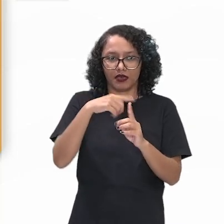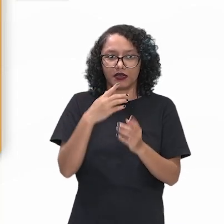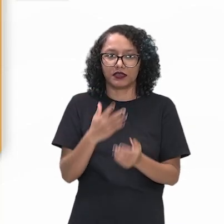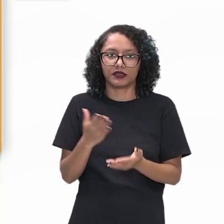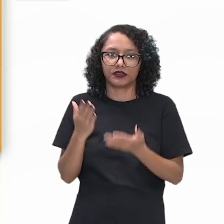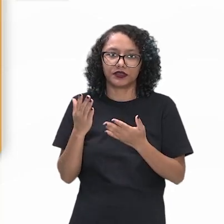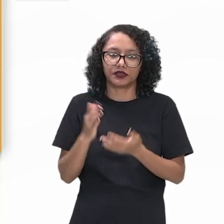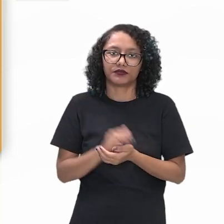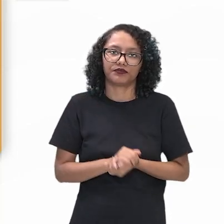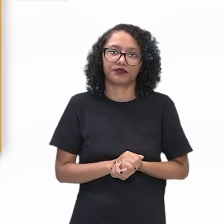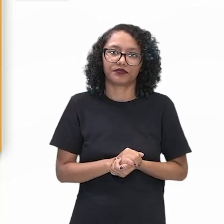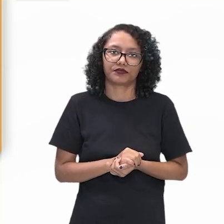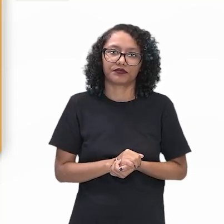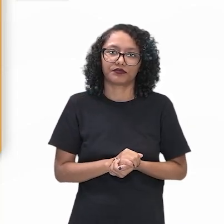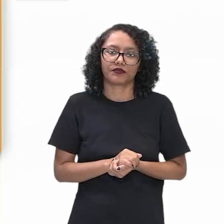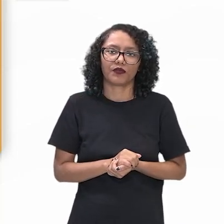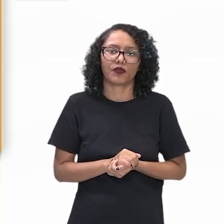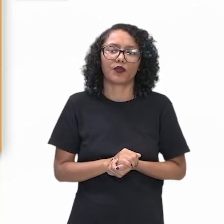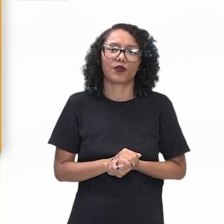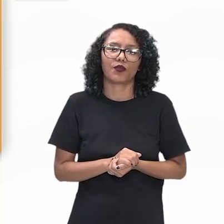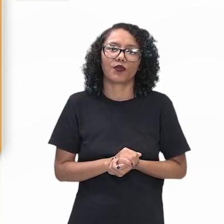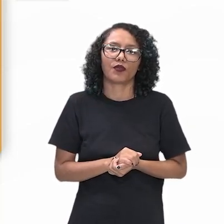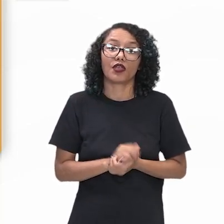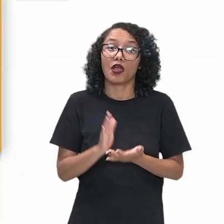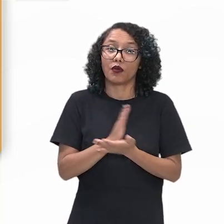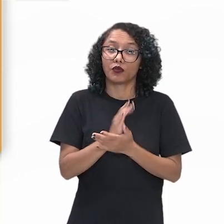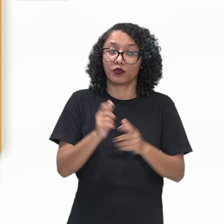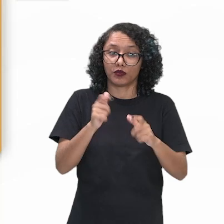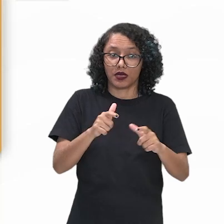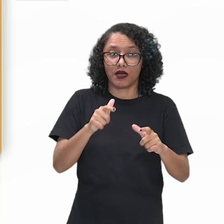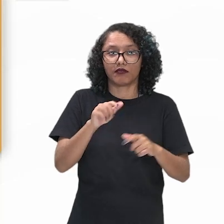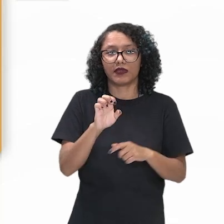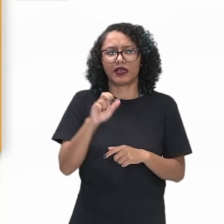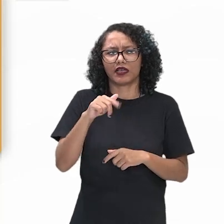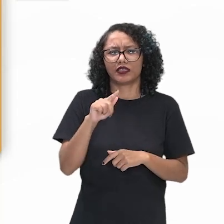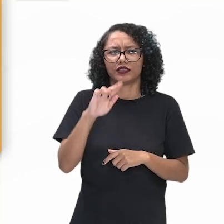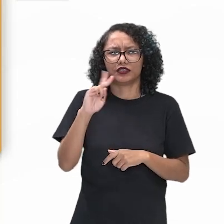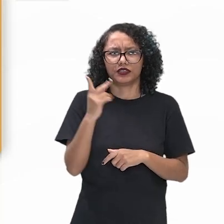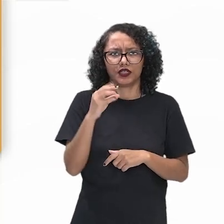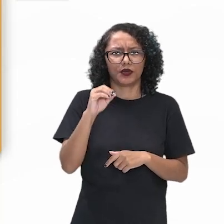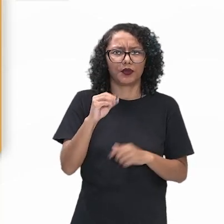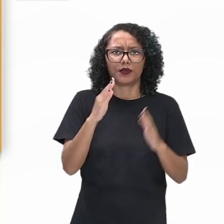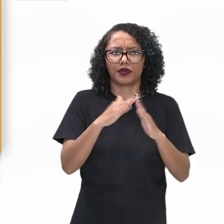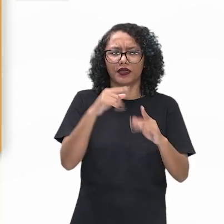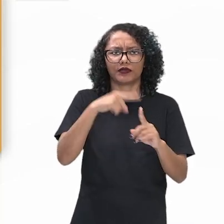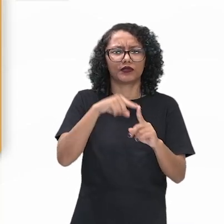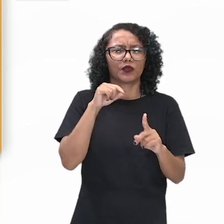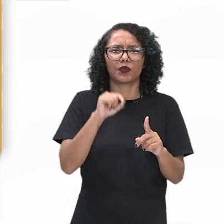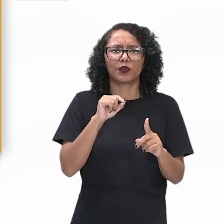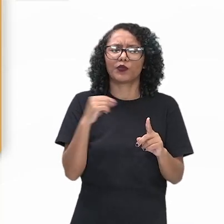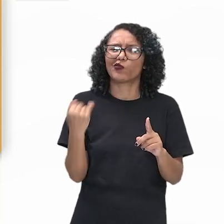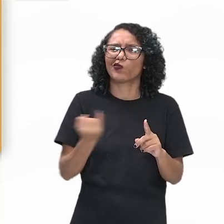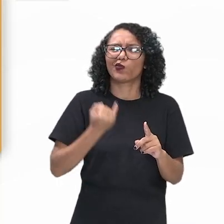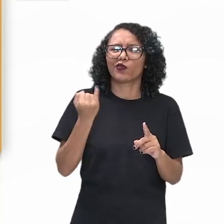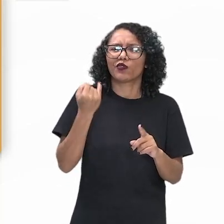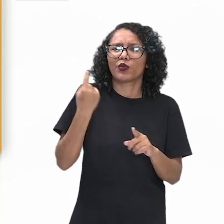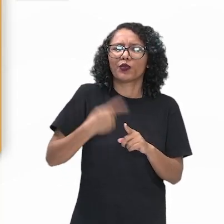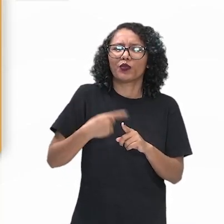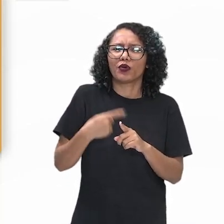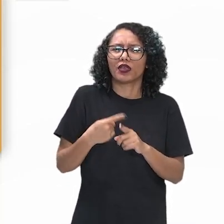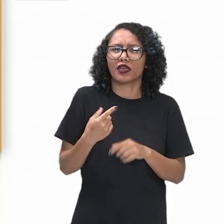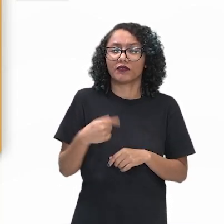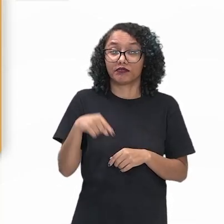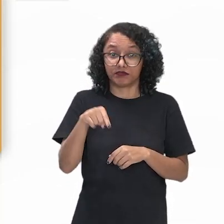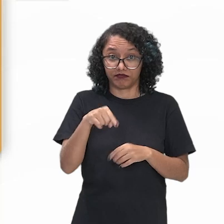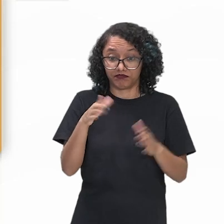muitos engenhos, a capela ela era de fundamental importância, até porque nesse período